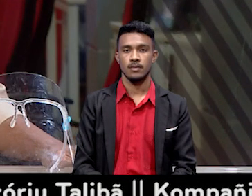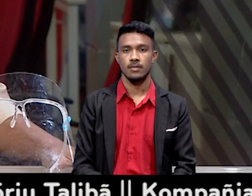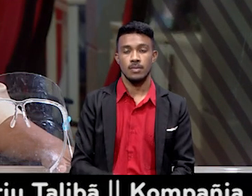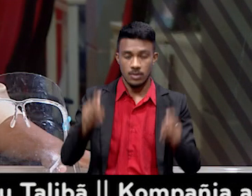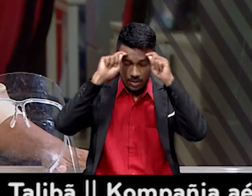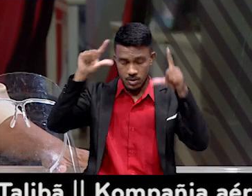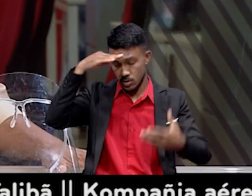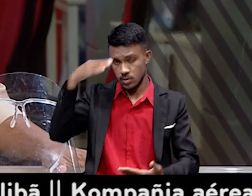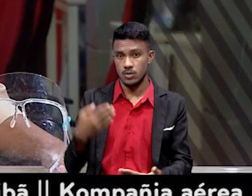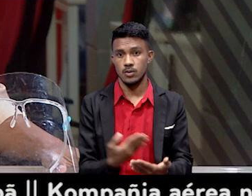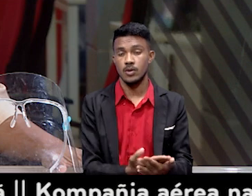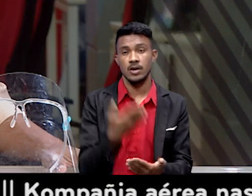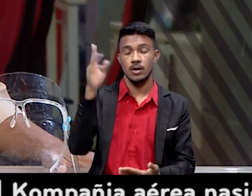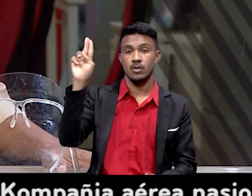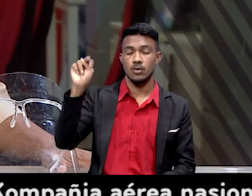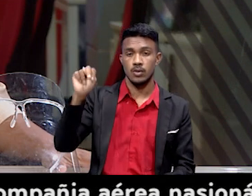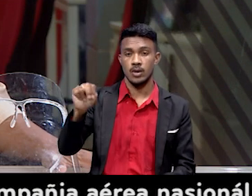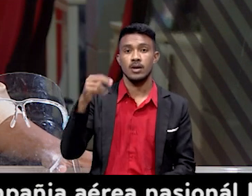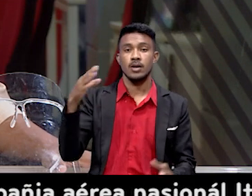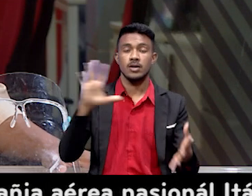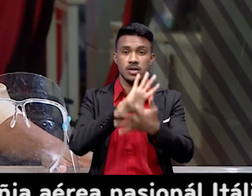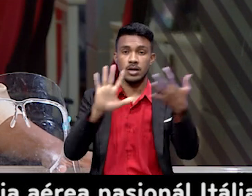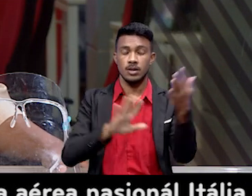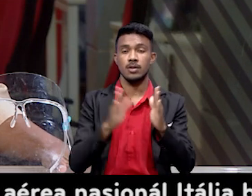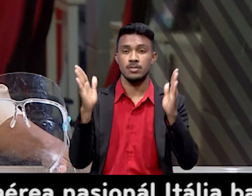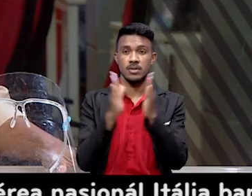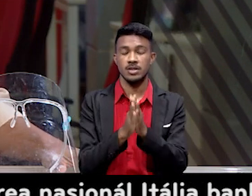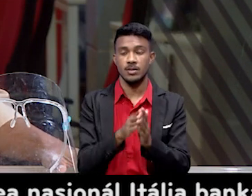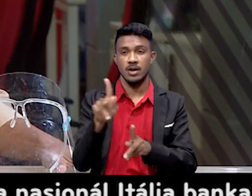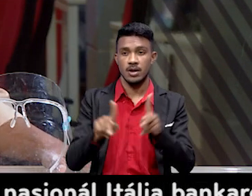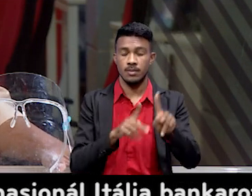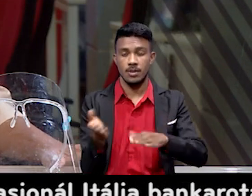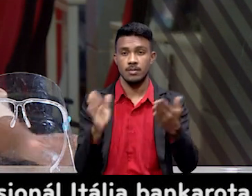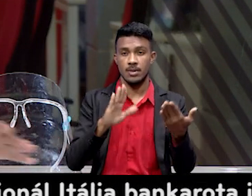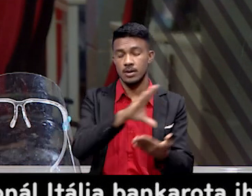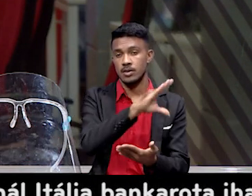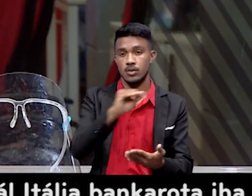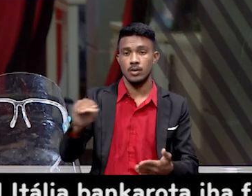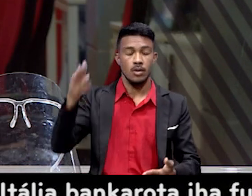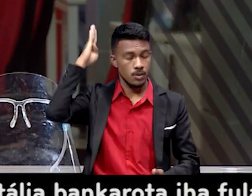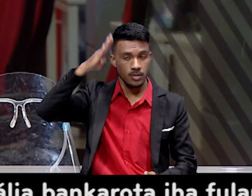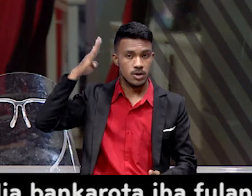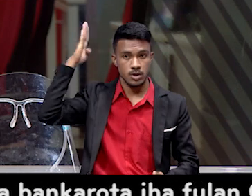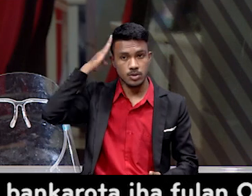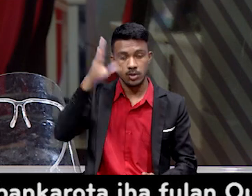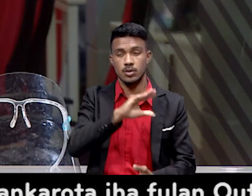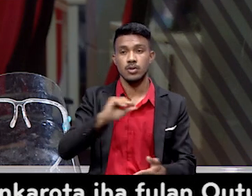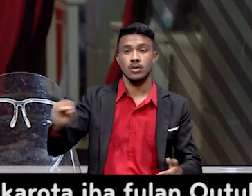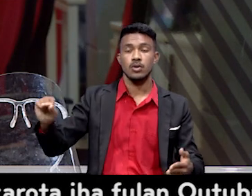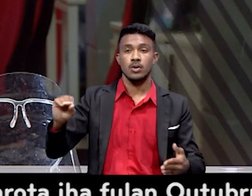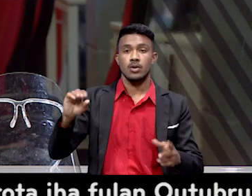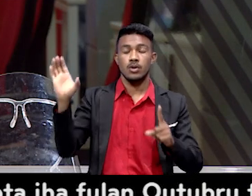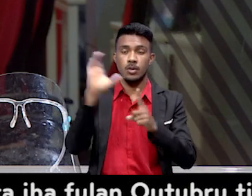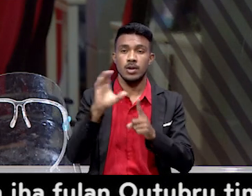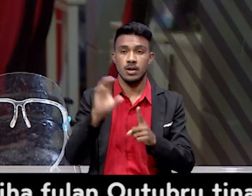Timor-oan e Reinu Unidu celebra misa para matebian sira no mos misa rekién ba saudozu Dom Basíli do Nascimento, comandante Timor-oan bulere